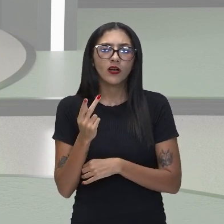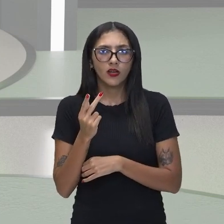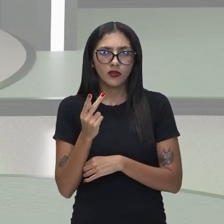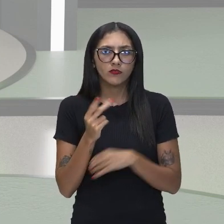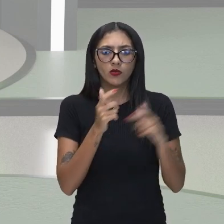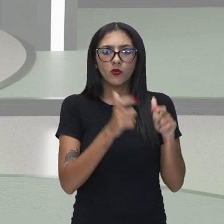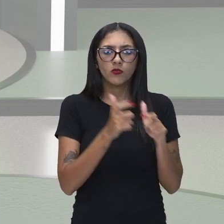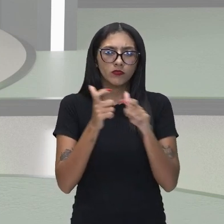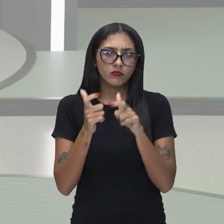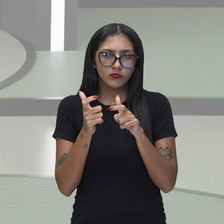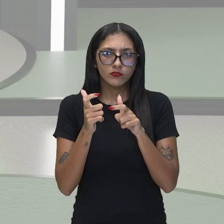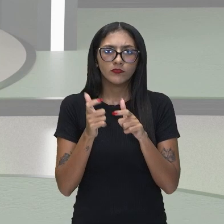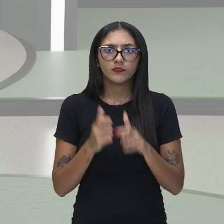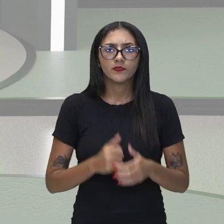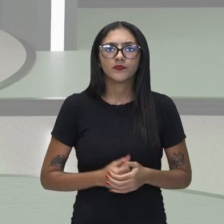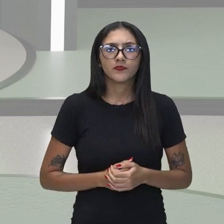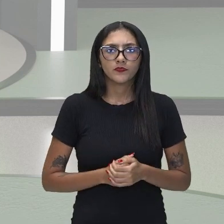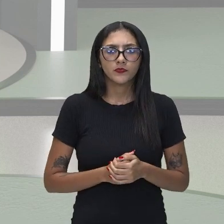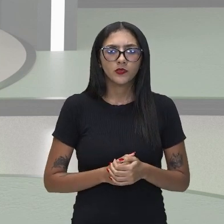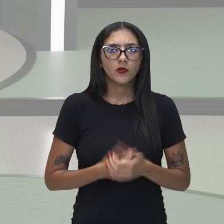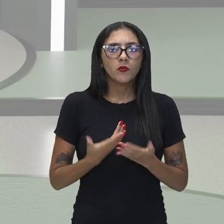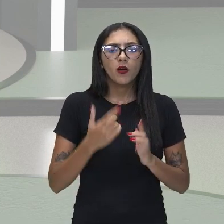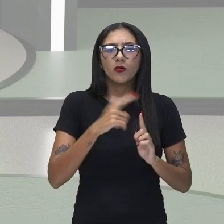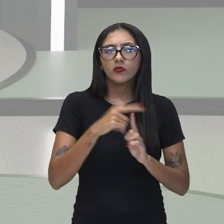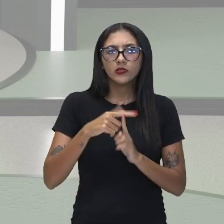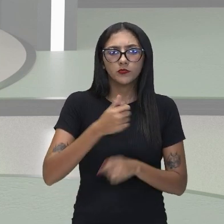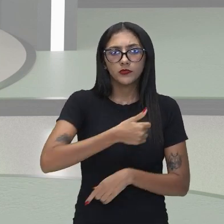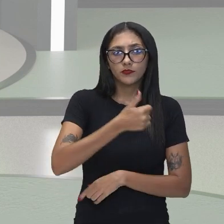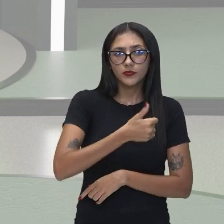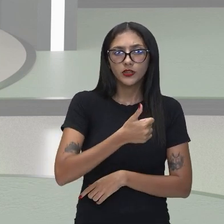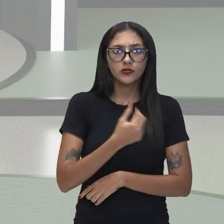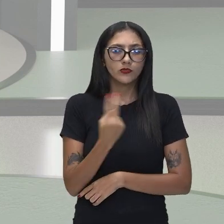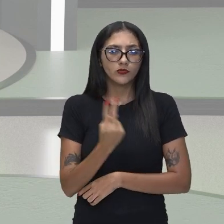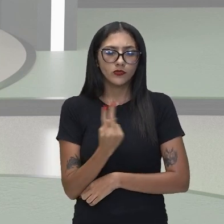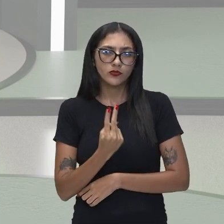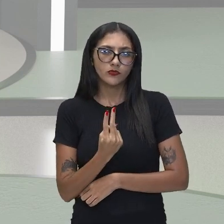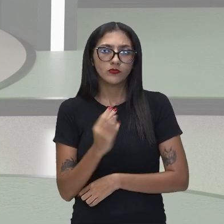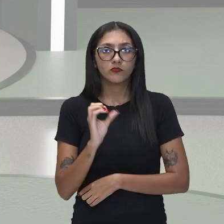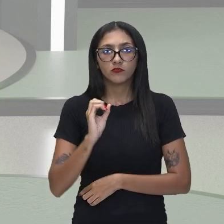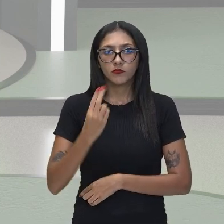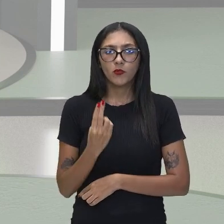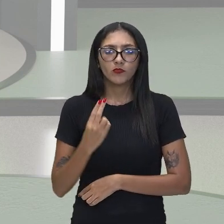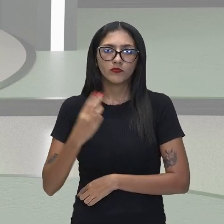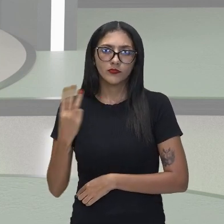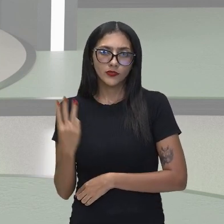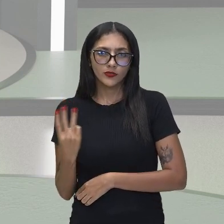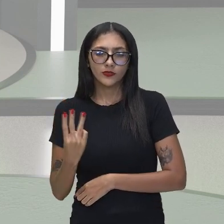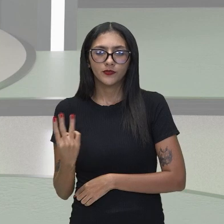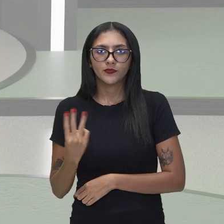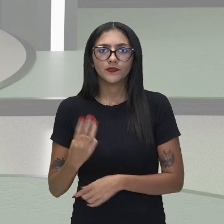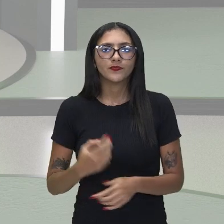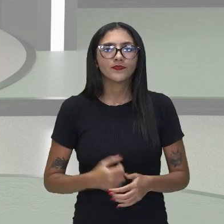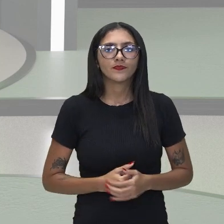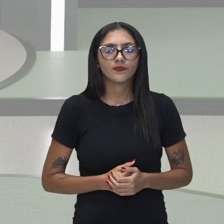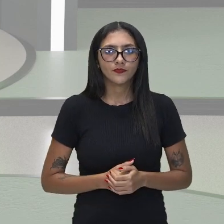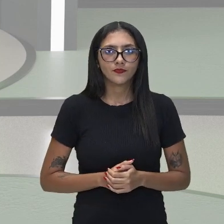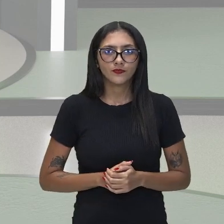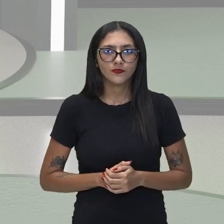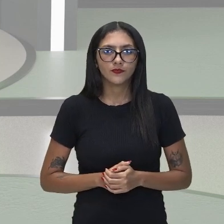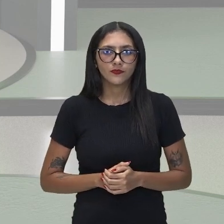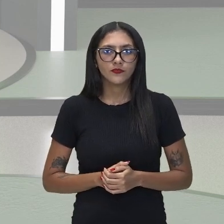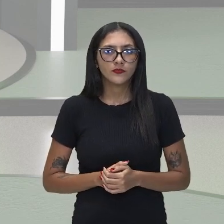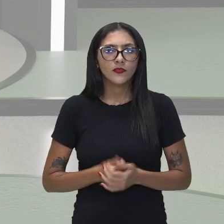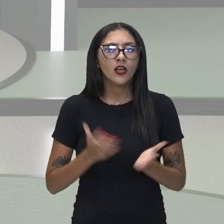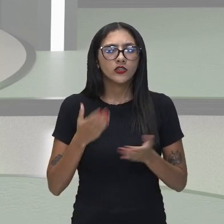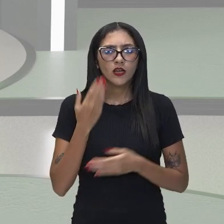a hidroxila. Vai ser um álcool primário, um álcool secundário ou um álcool terciário. E agora que nós já vimos aqui